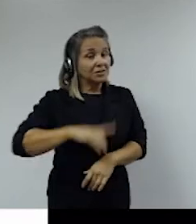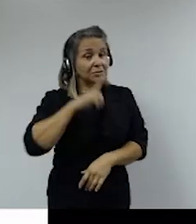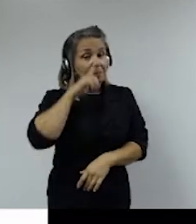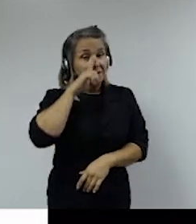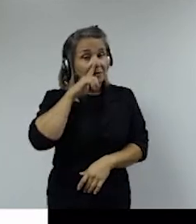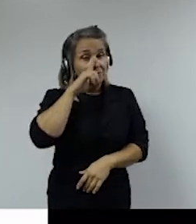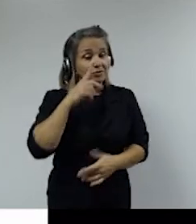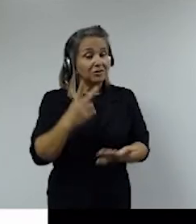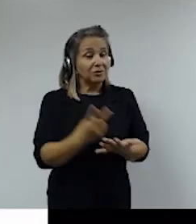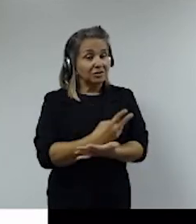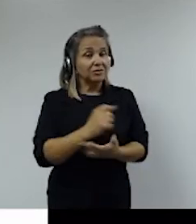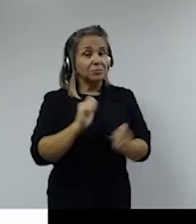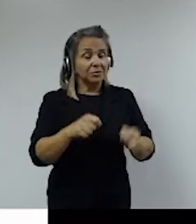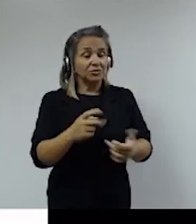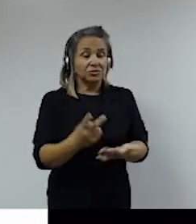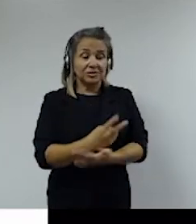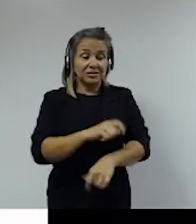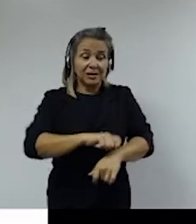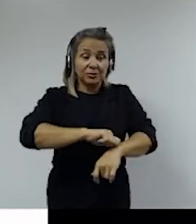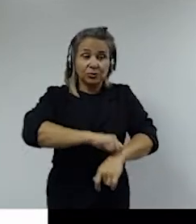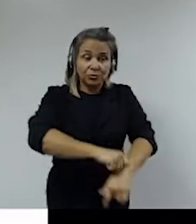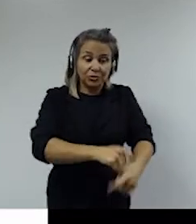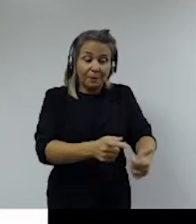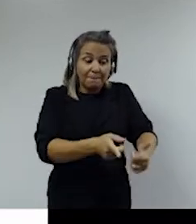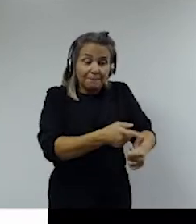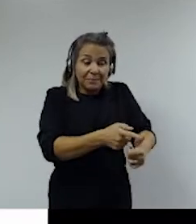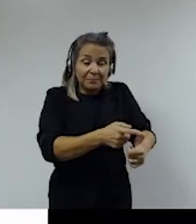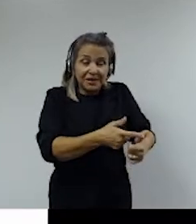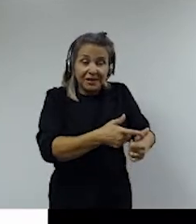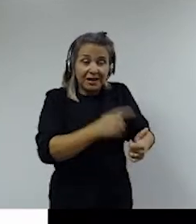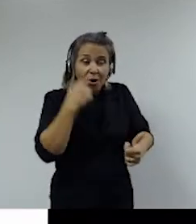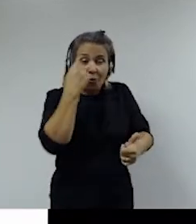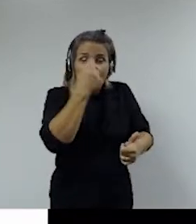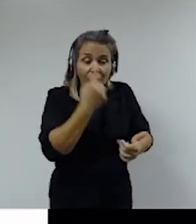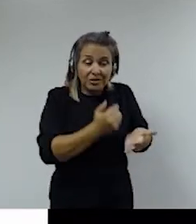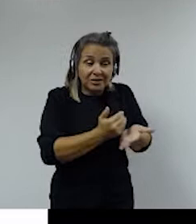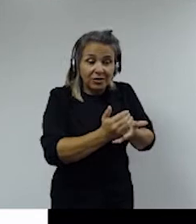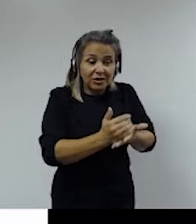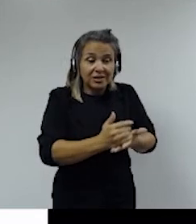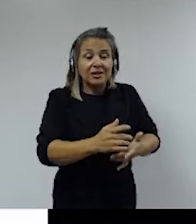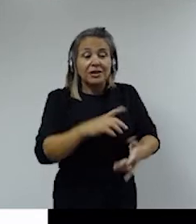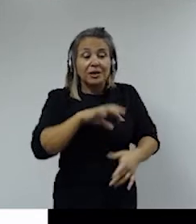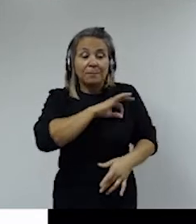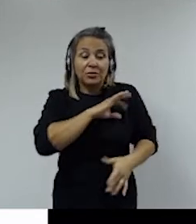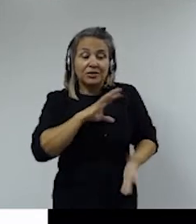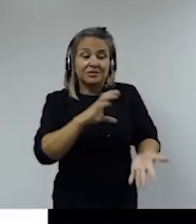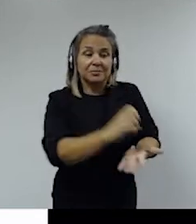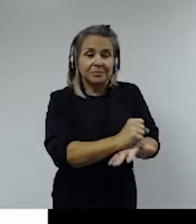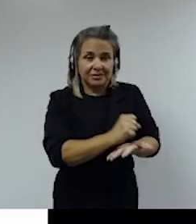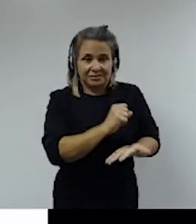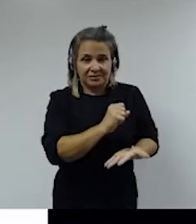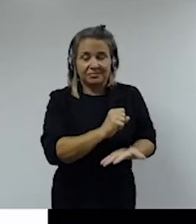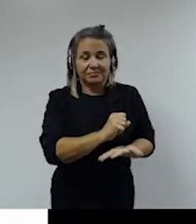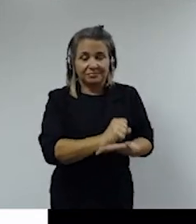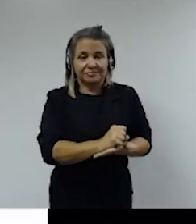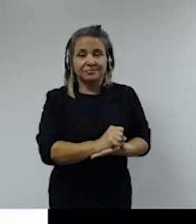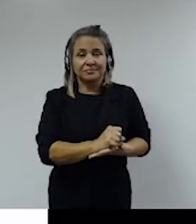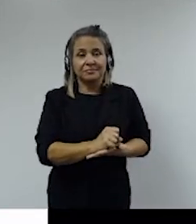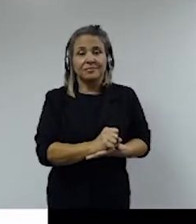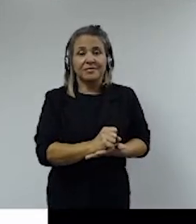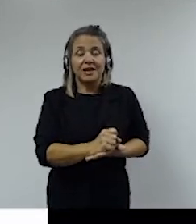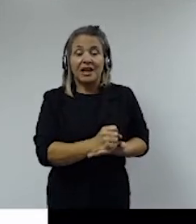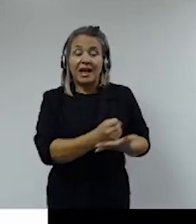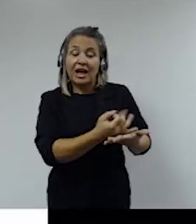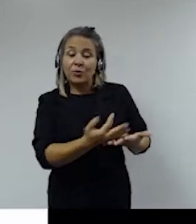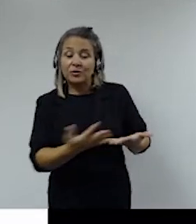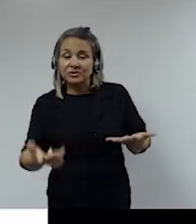maus-tratos se deem, que é exatamente aquele momento das primeiras horas após a abordagem policial. né? Como o Luciano colocou muito bem, inúmeros